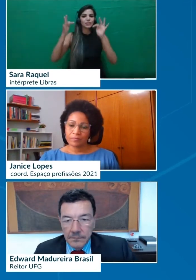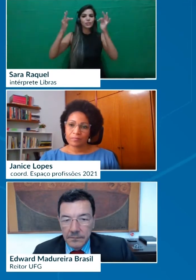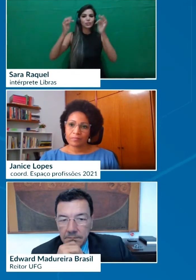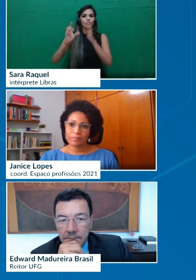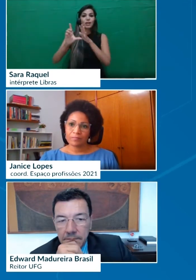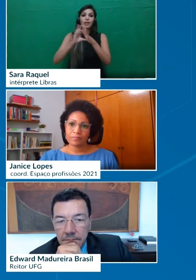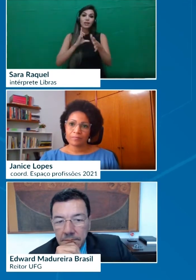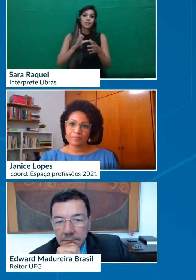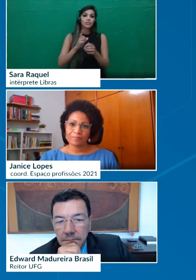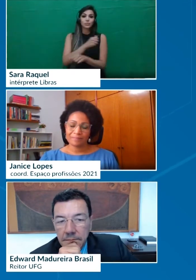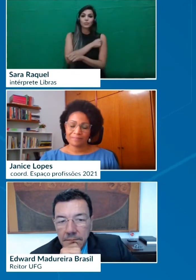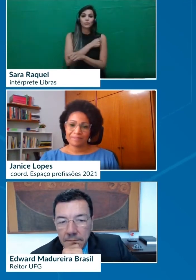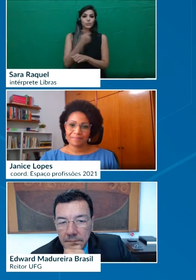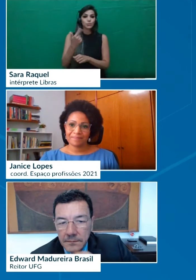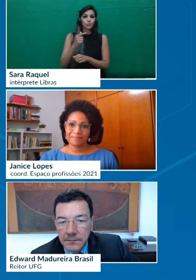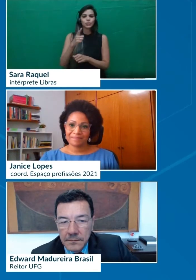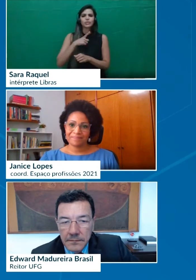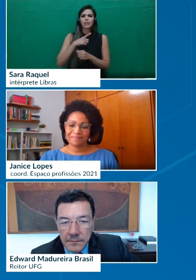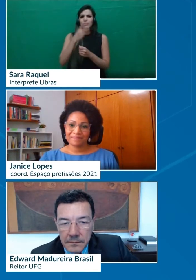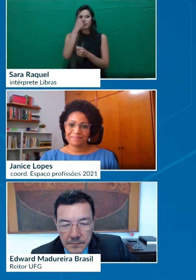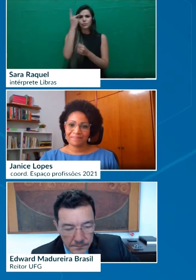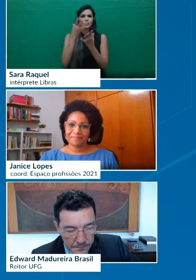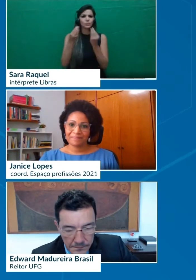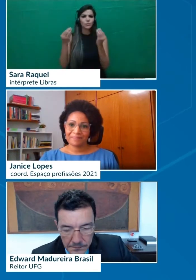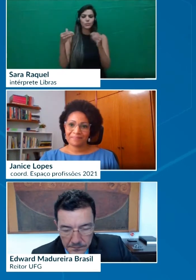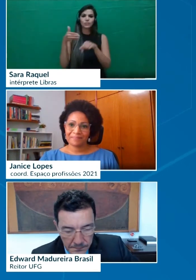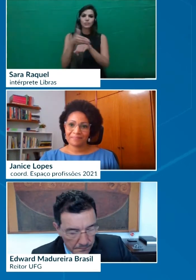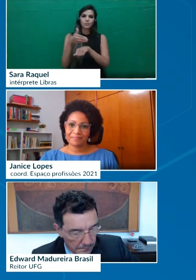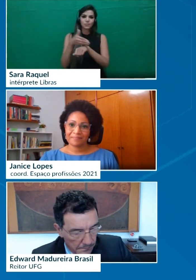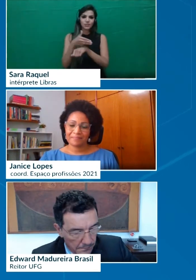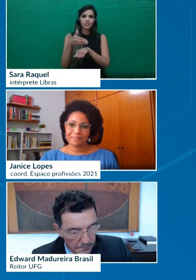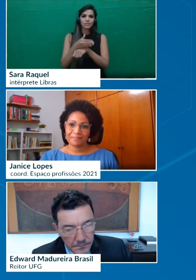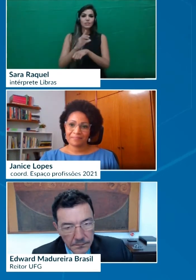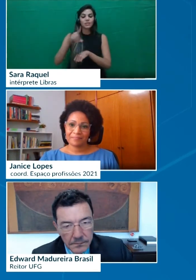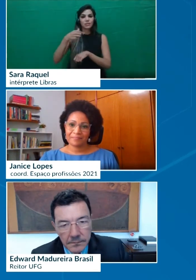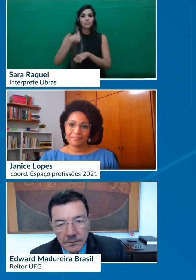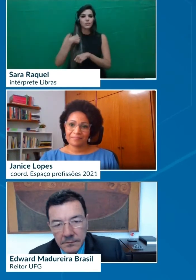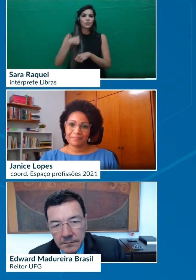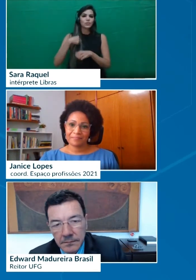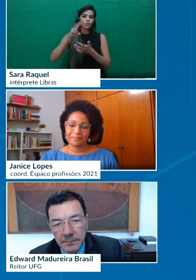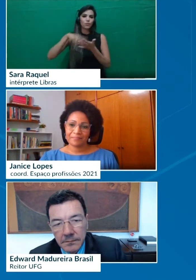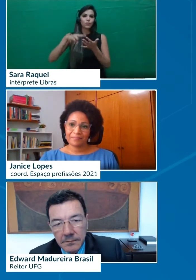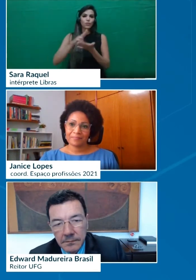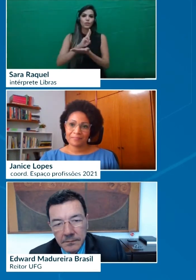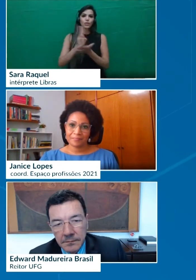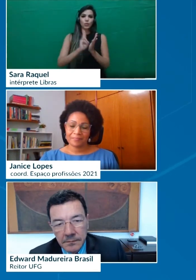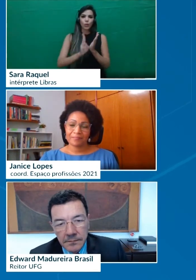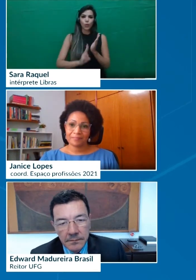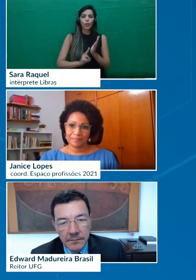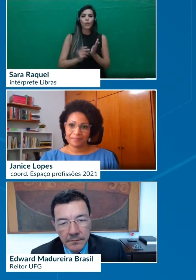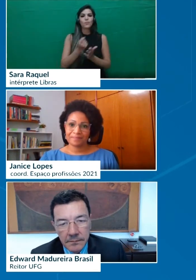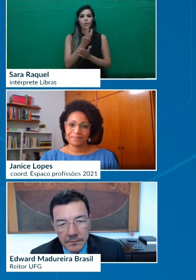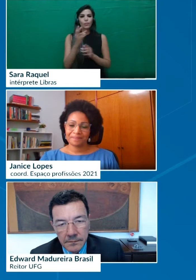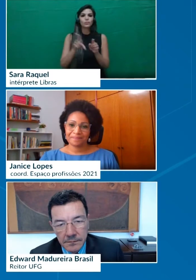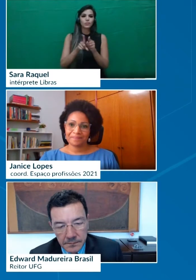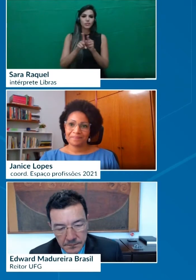bastante participação, muita gente mesmo acompanhando e participando com a gente. Daqui a pouco eu vou ler alguns nomes e algumas perguntas que chegaram, mas antes a gente vai fazer